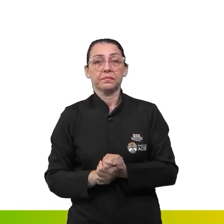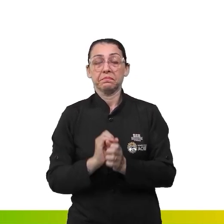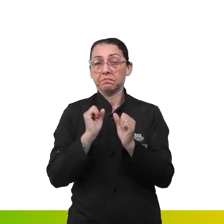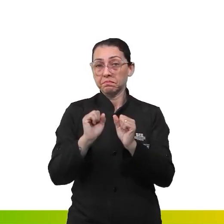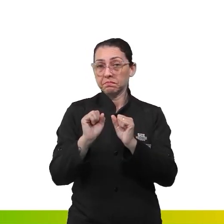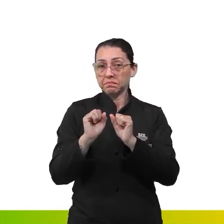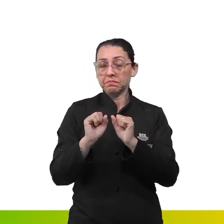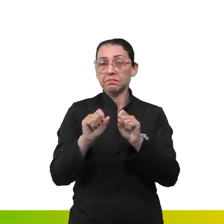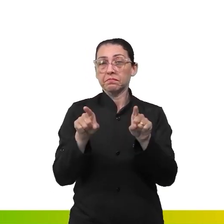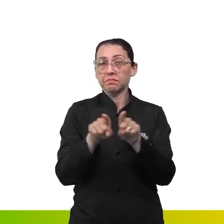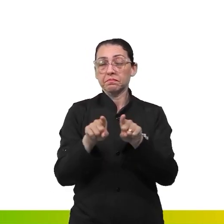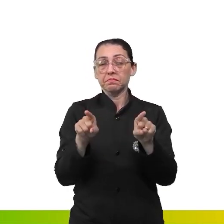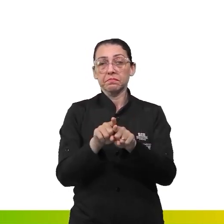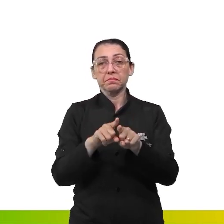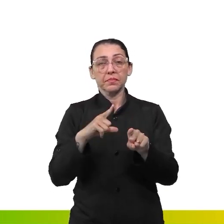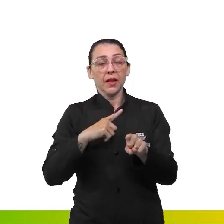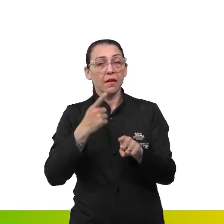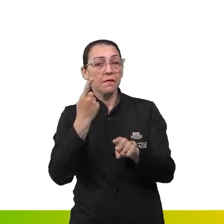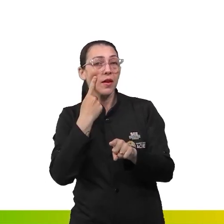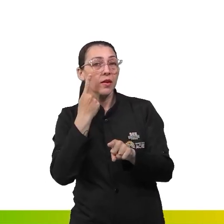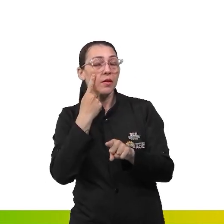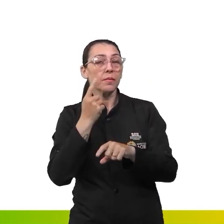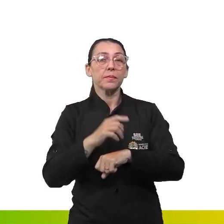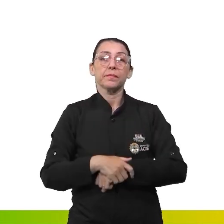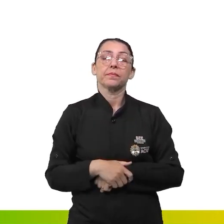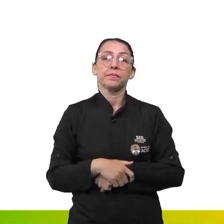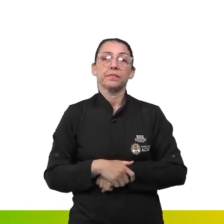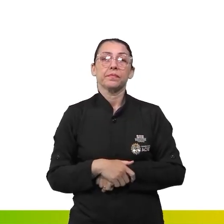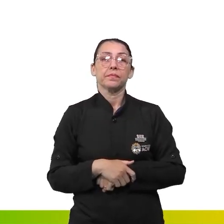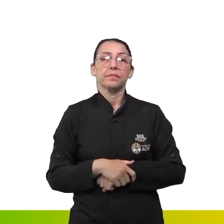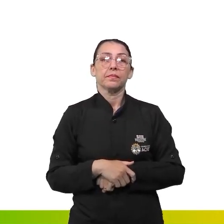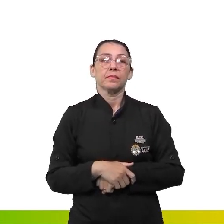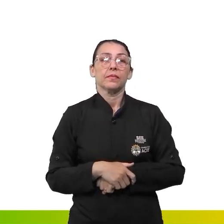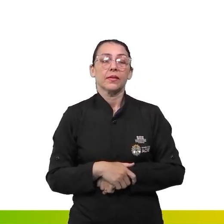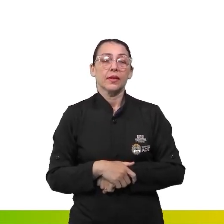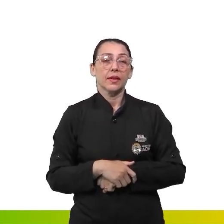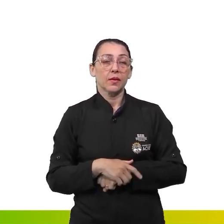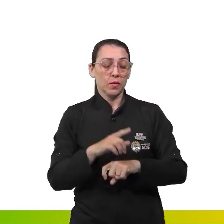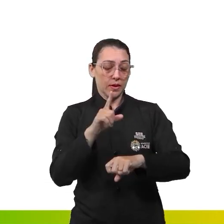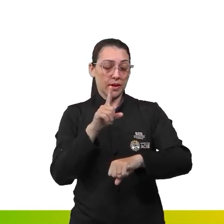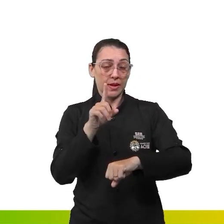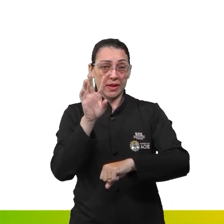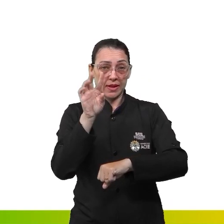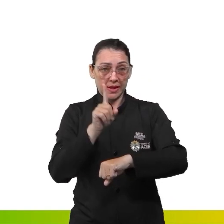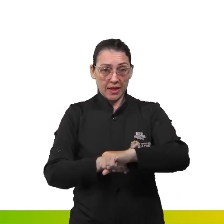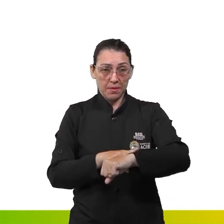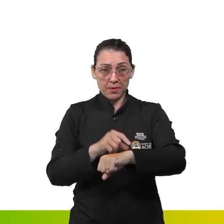ensinar para vocês como obter, mas veja como funciona. Quando o tempo é 0,